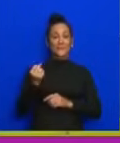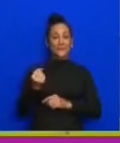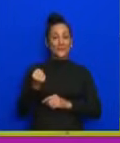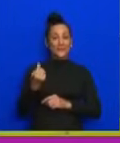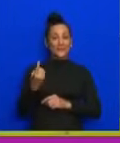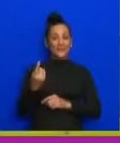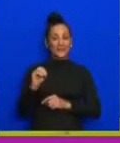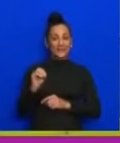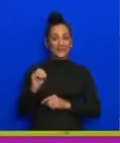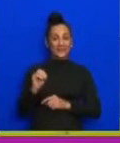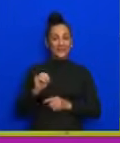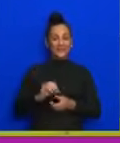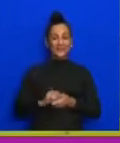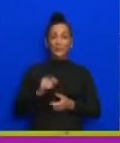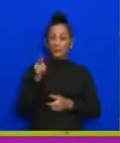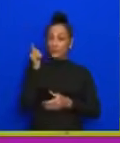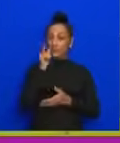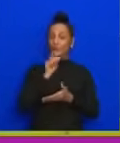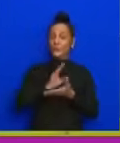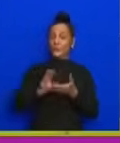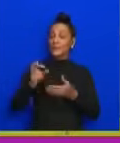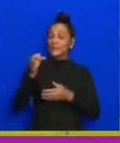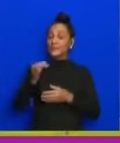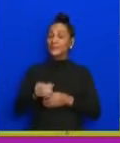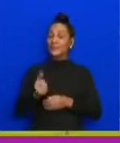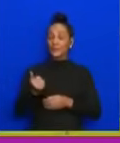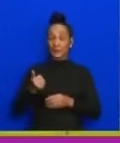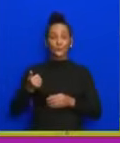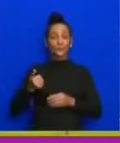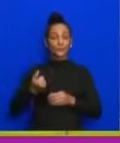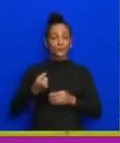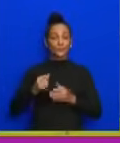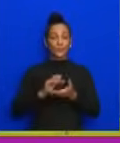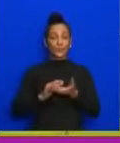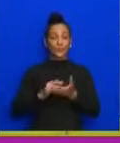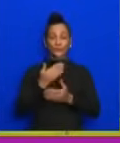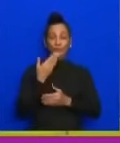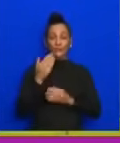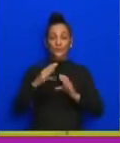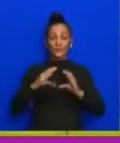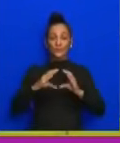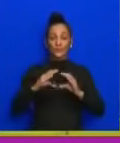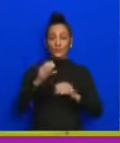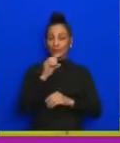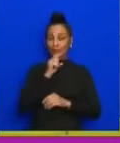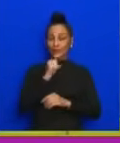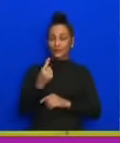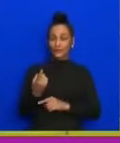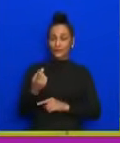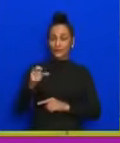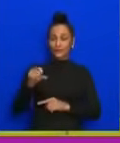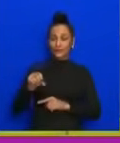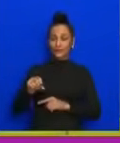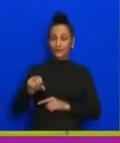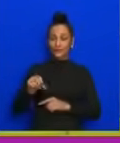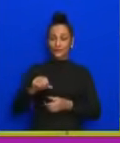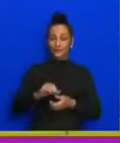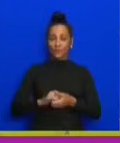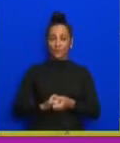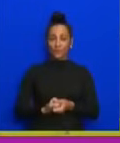10. Você leva prêmio a partir de 11 acertos na Loto Fácil. Bola laranja, 19.